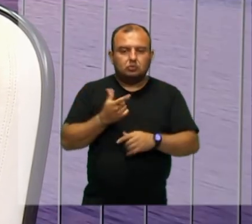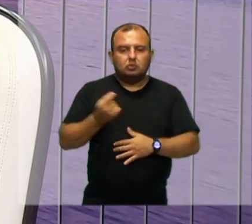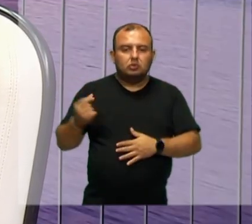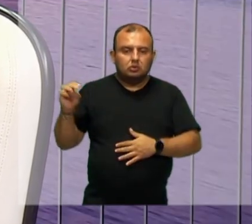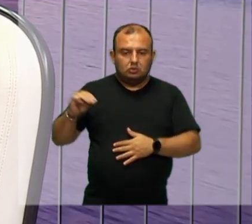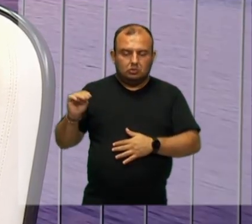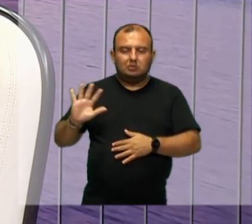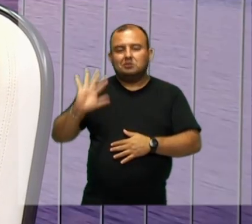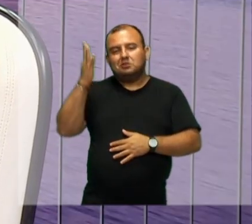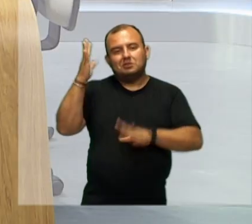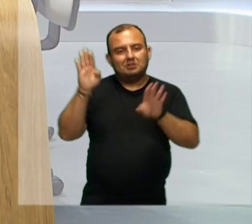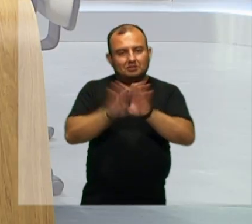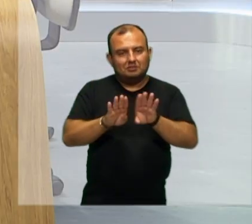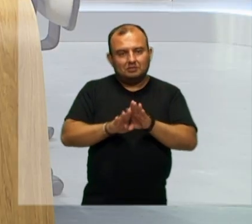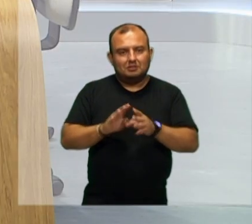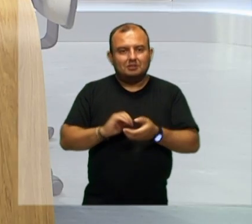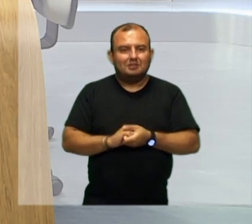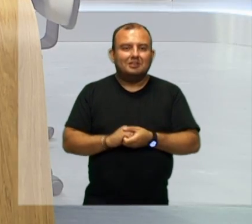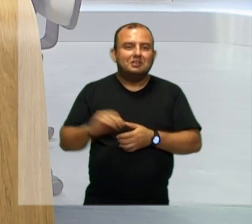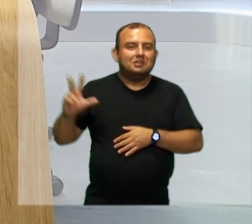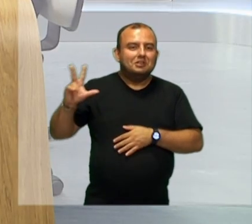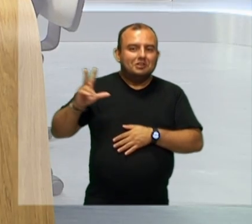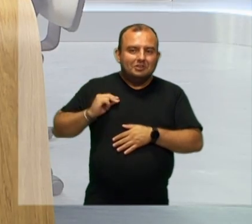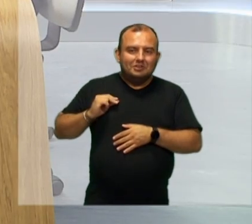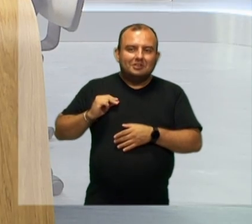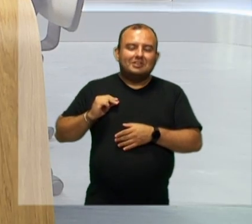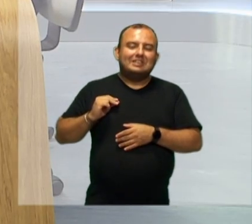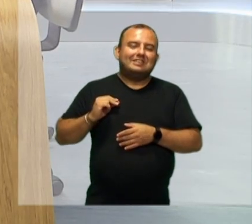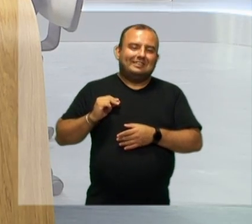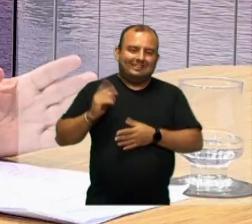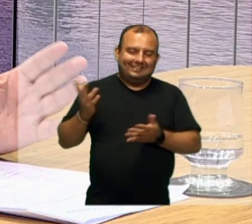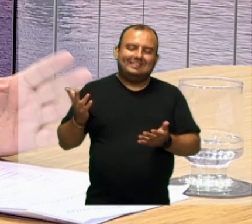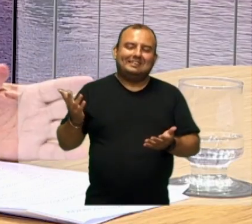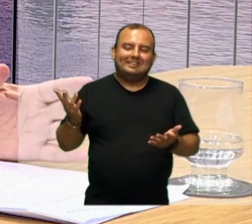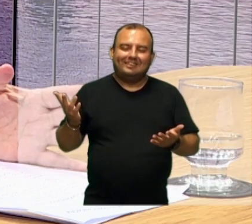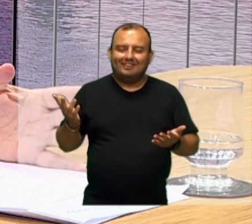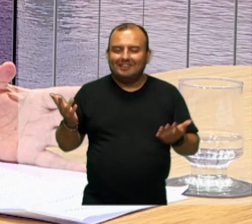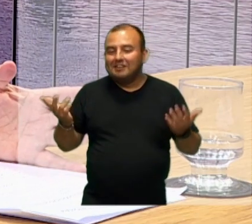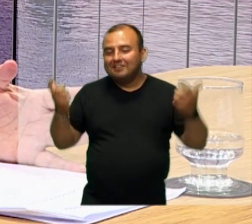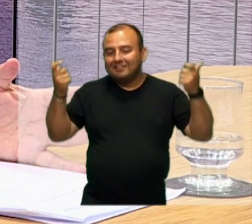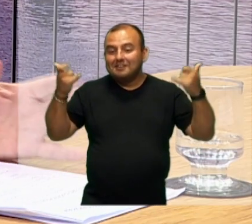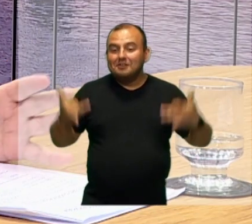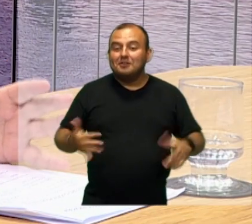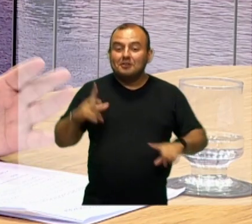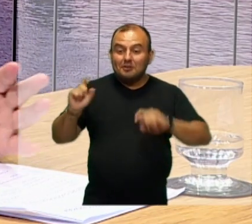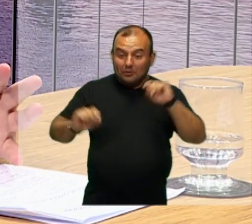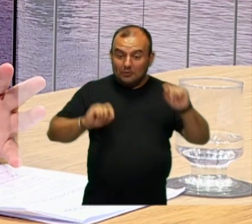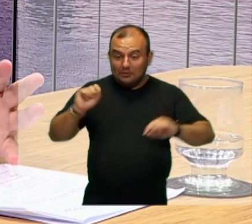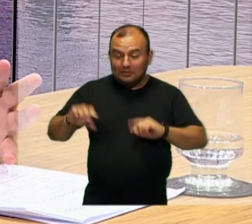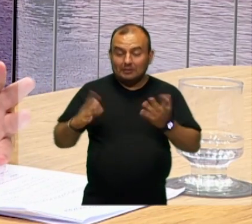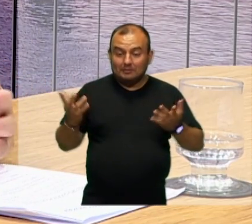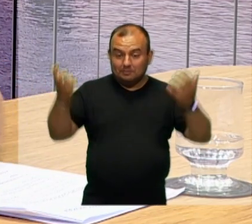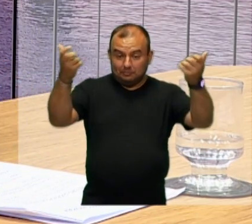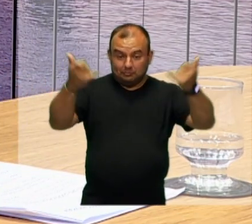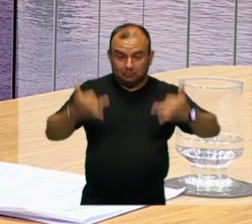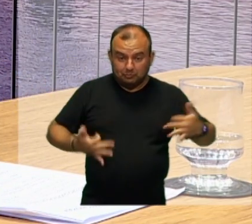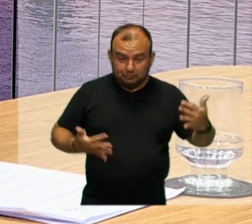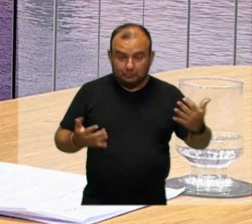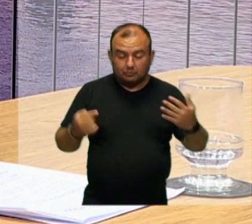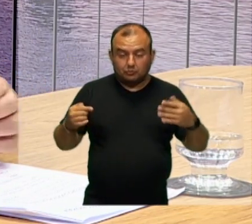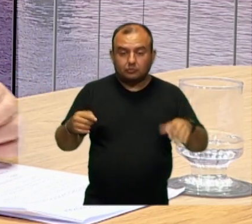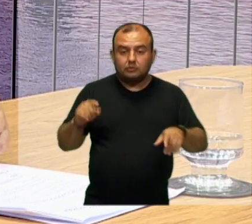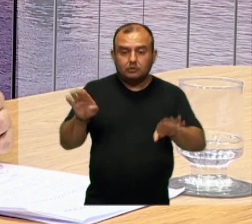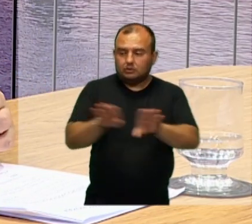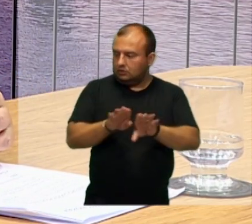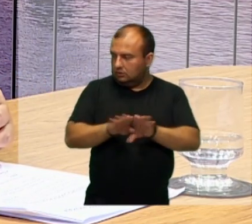dá tempo de acontecer tudo isso. Nossa, e assim, e aí tu nos falaste ainda da questão, falaste agora há